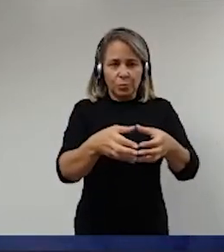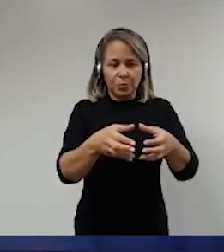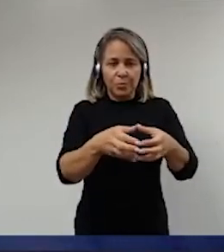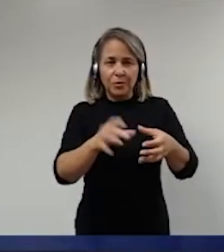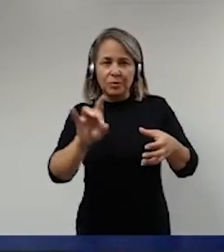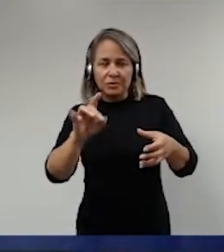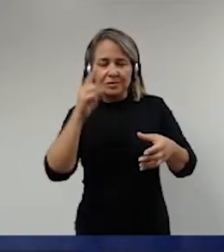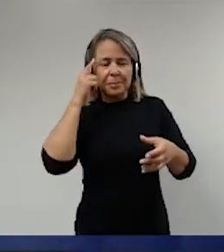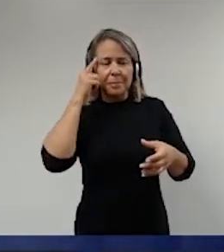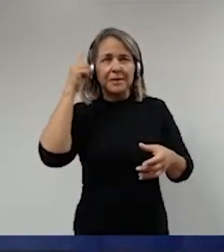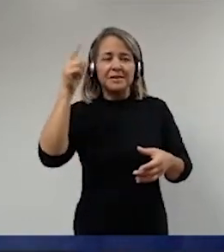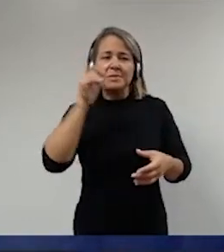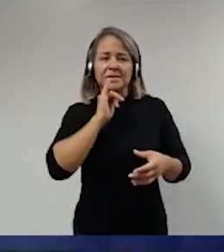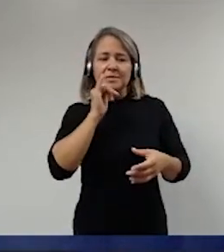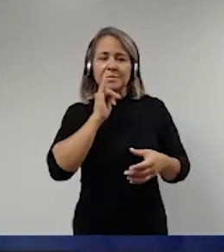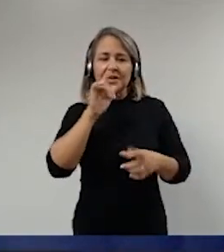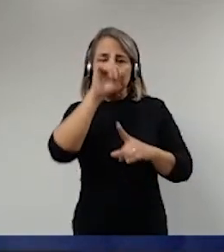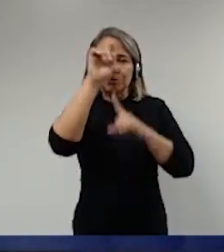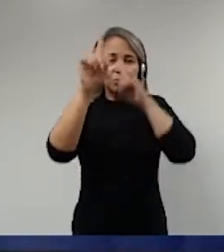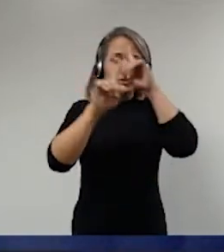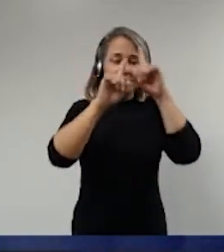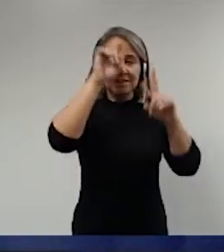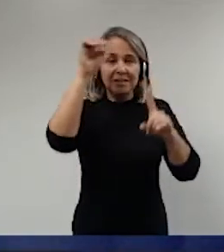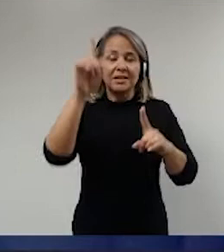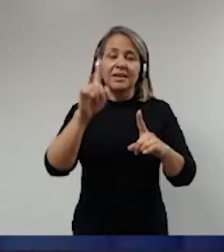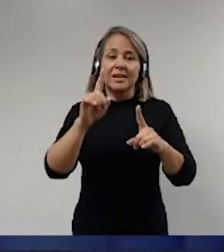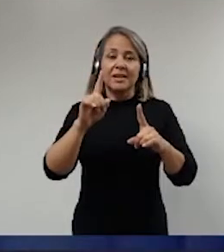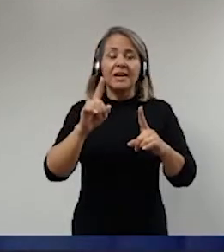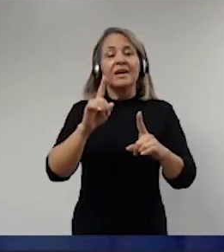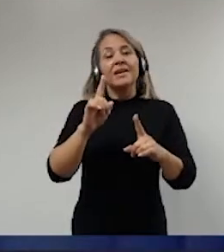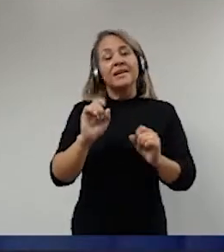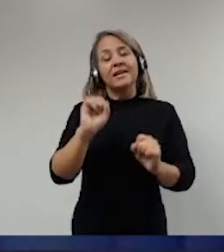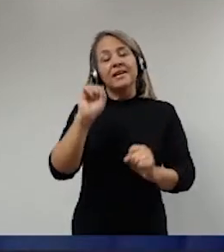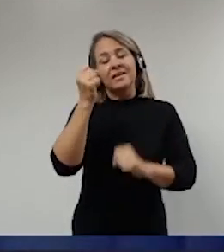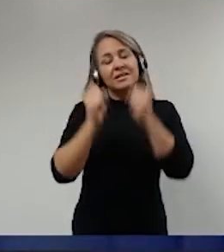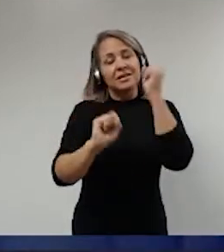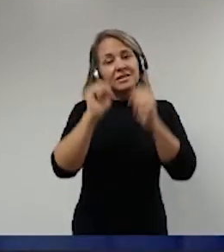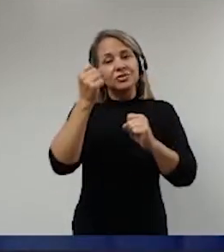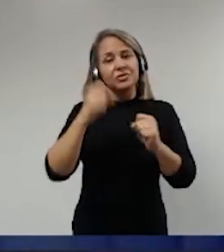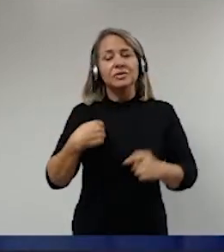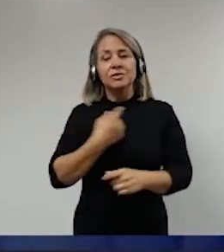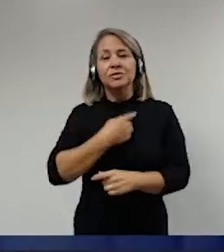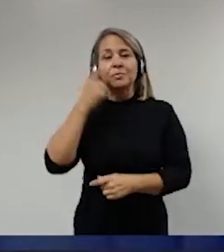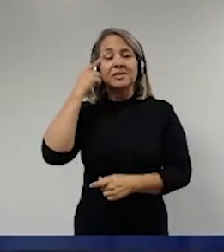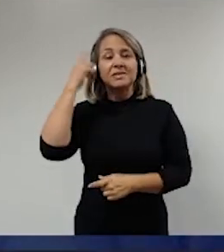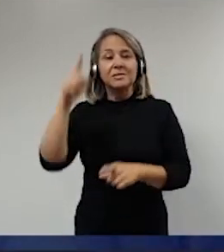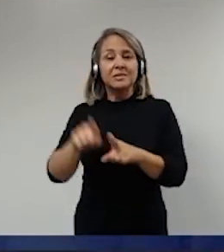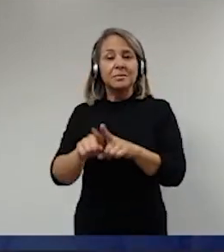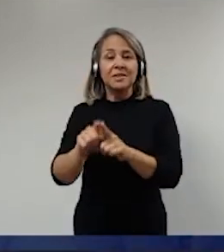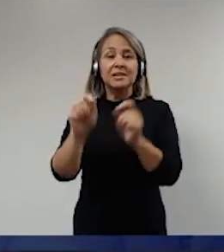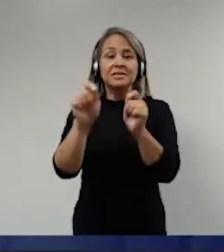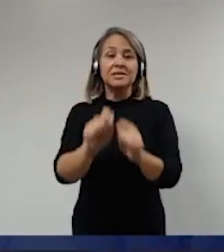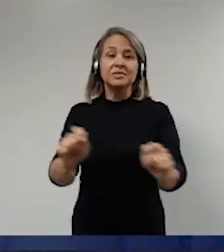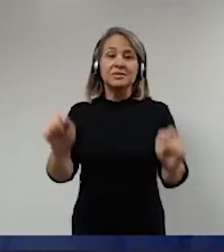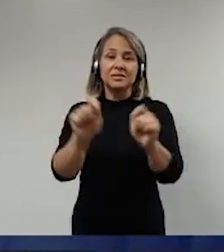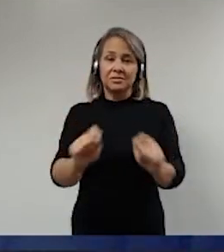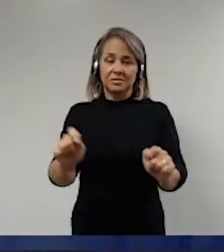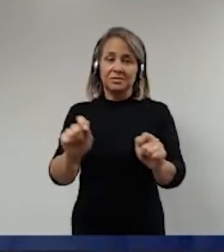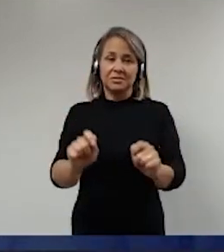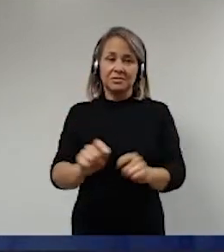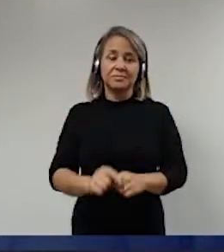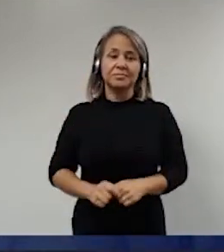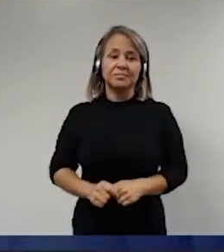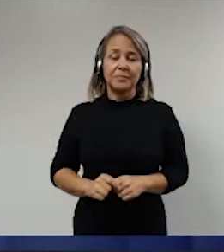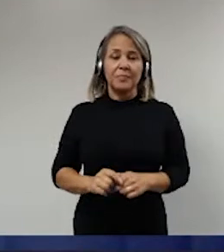pensa em indústria criativa, a gente pensa muito nos criadores, mas existem também as associações, né,